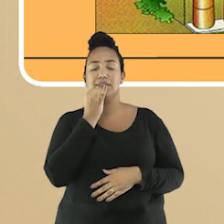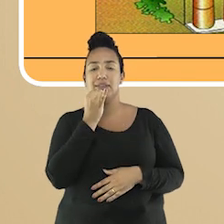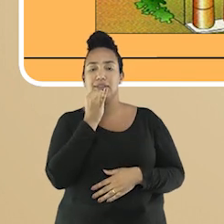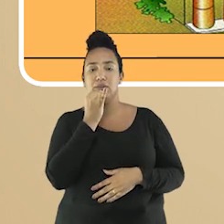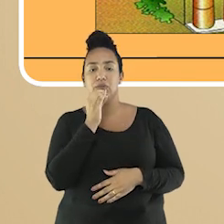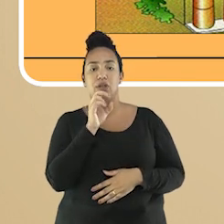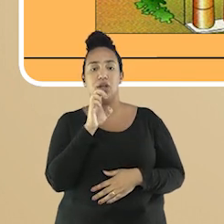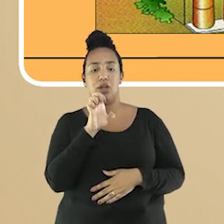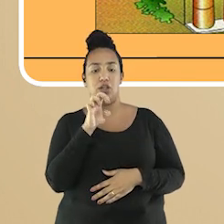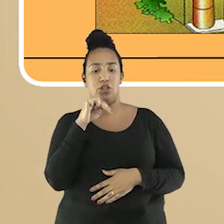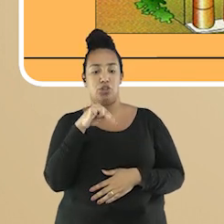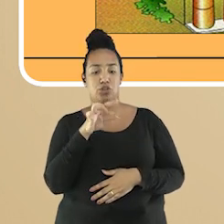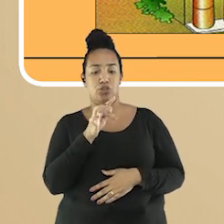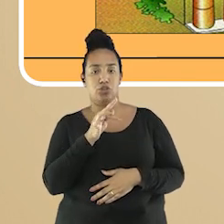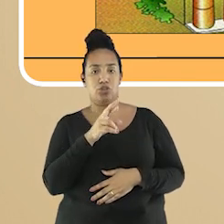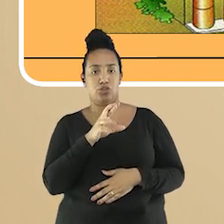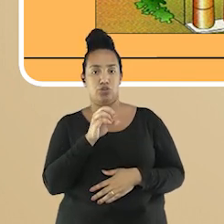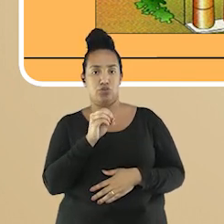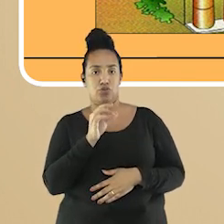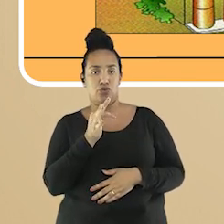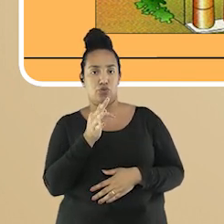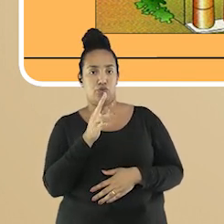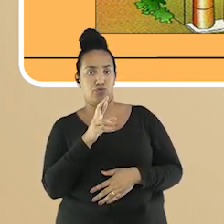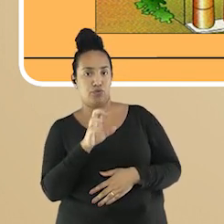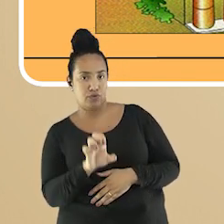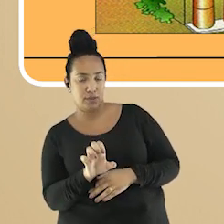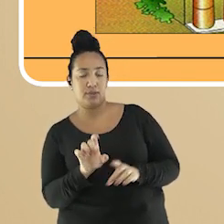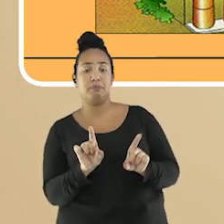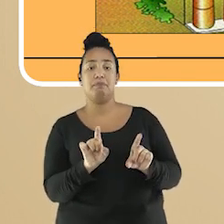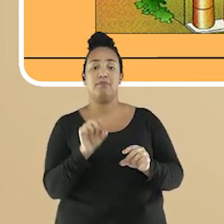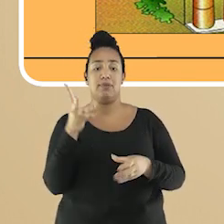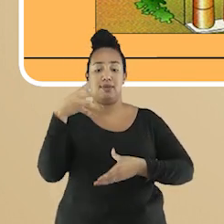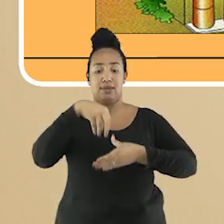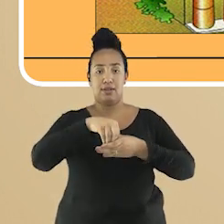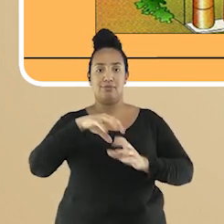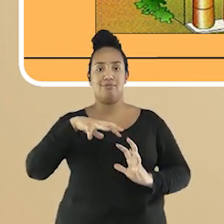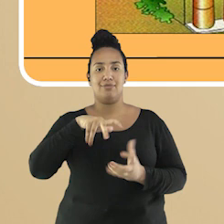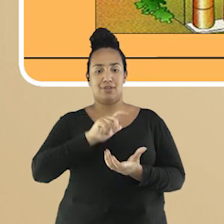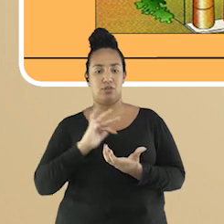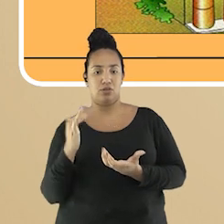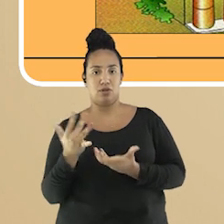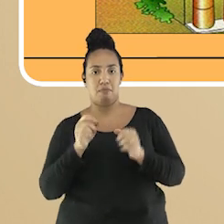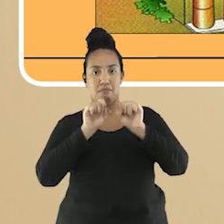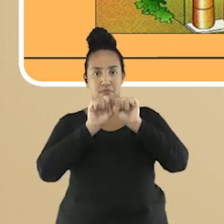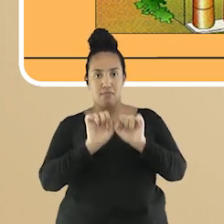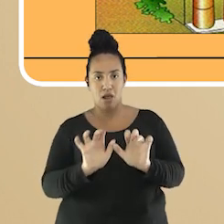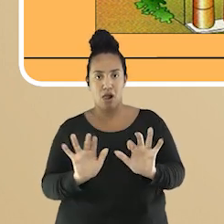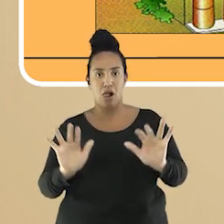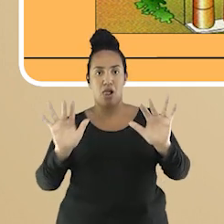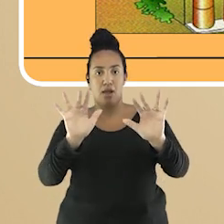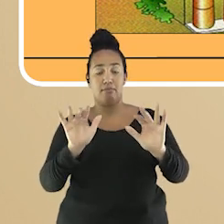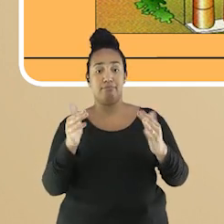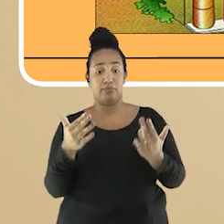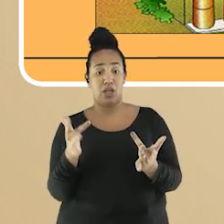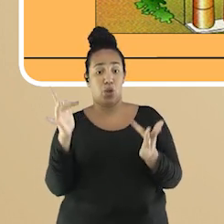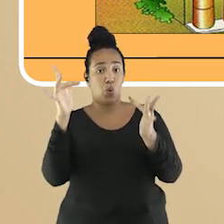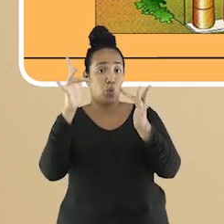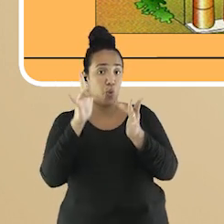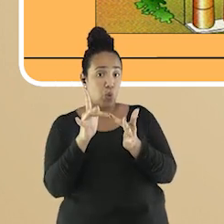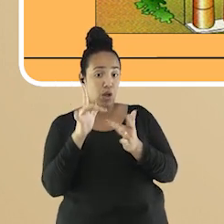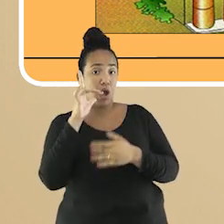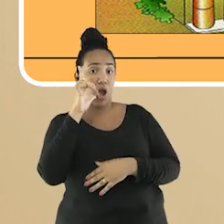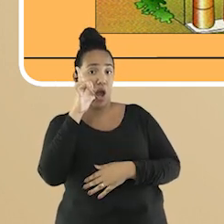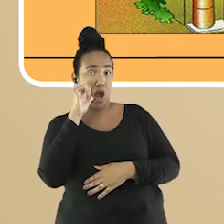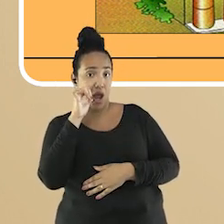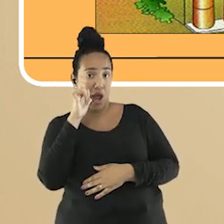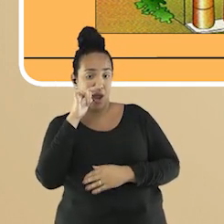dióxido de enxofre, dióxido de nitrogênio na atmosfera. gases entram em contato com a água